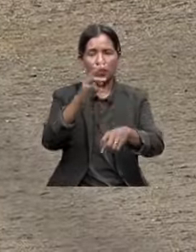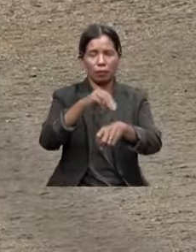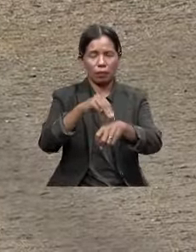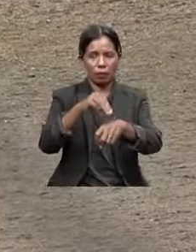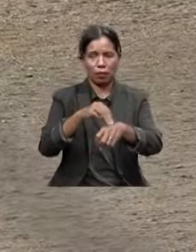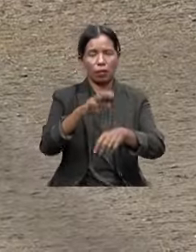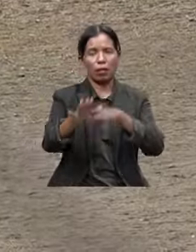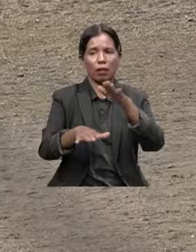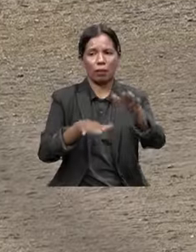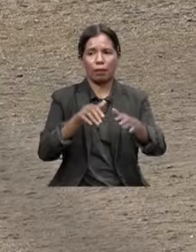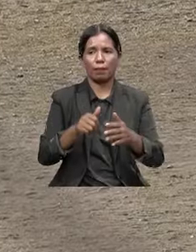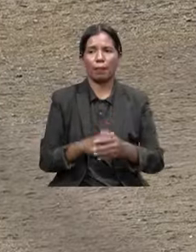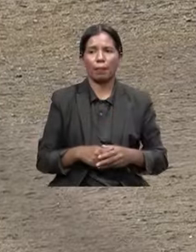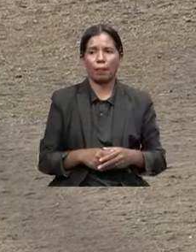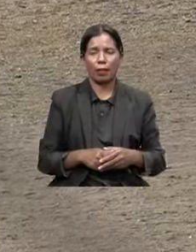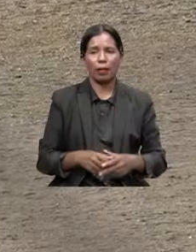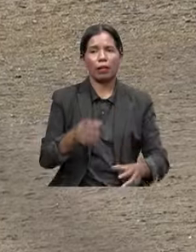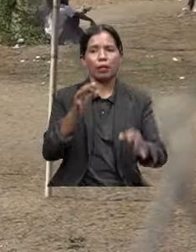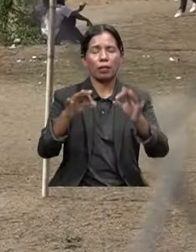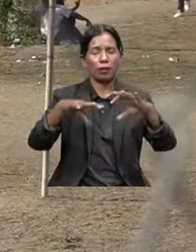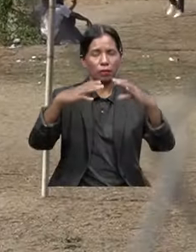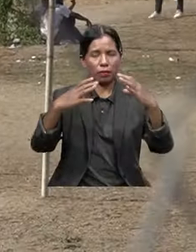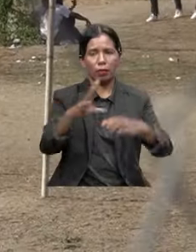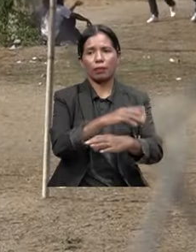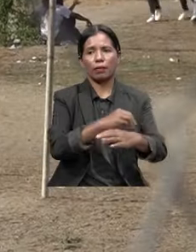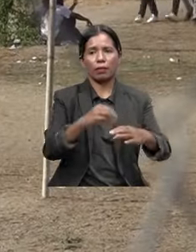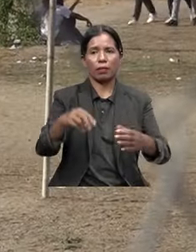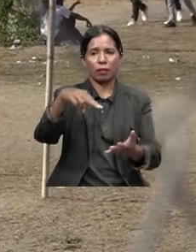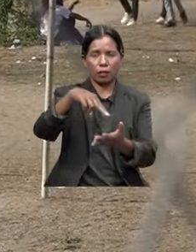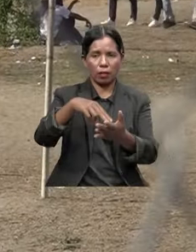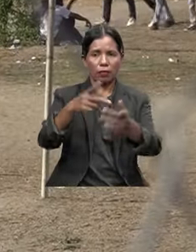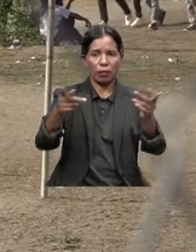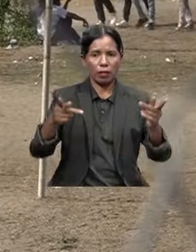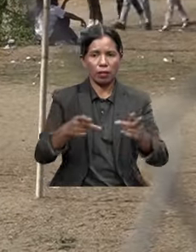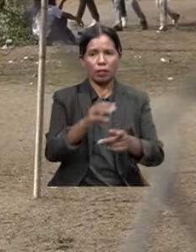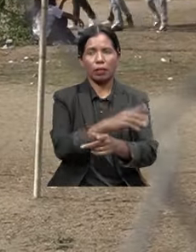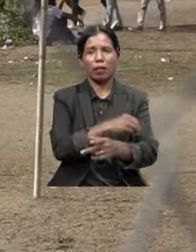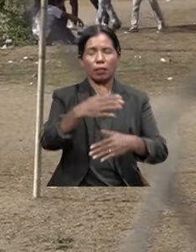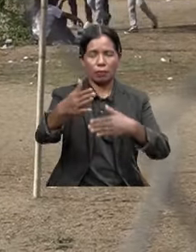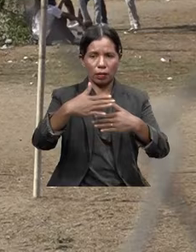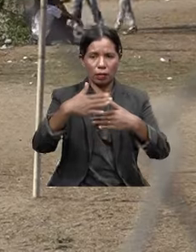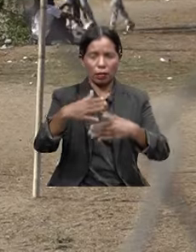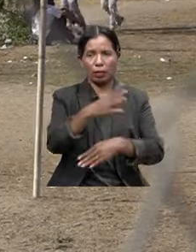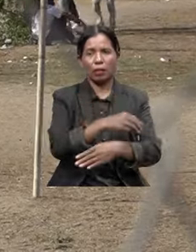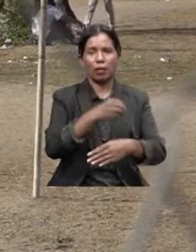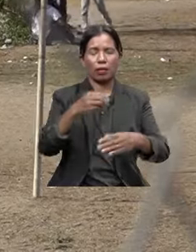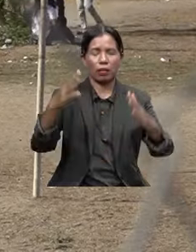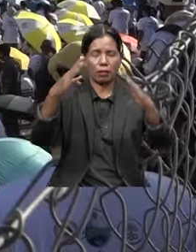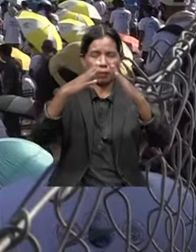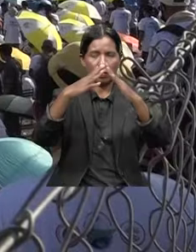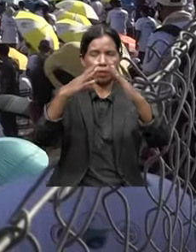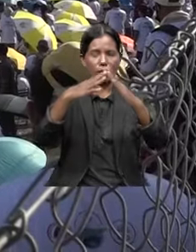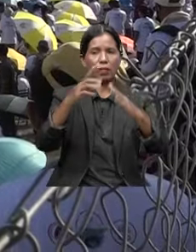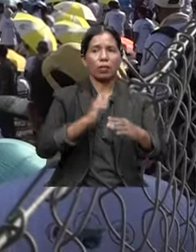nebe lauhela. Além de ne, mais que comissão organizadora monta Ekran ona, monta be ciclio e a uma ada Etacitolo